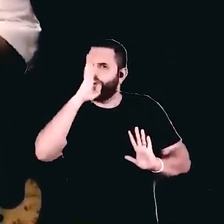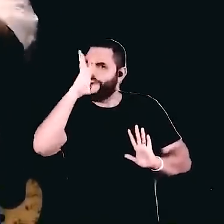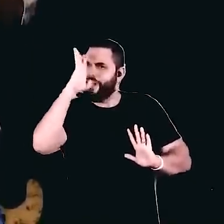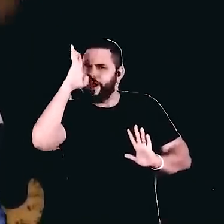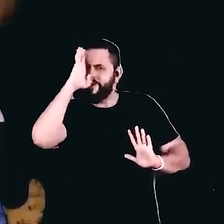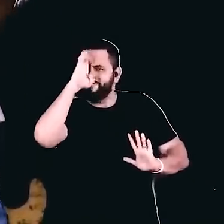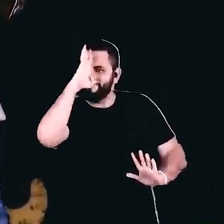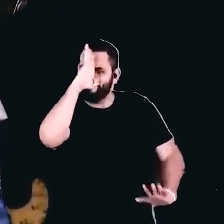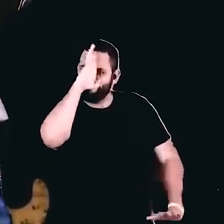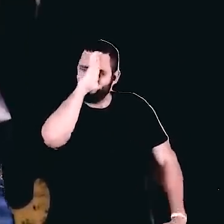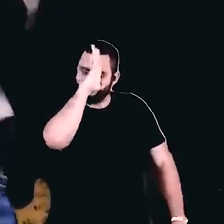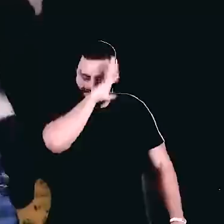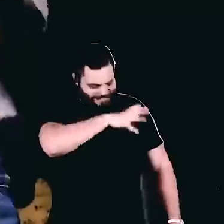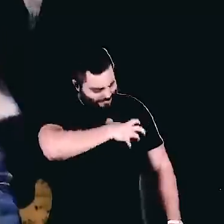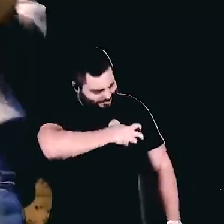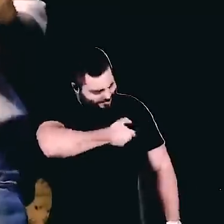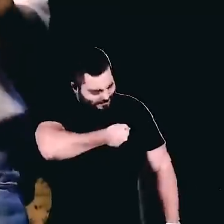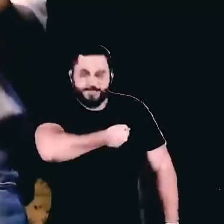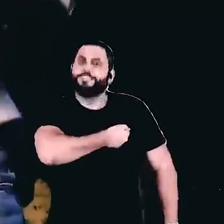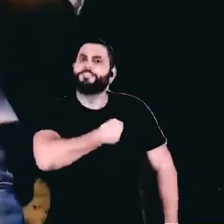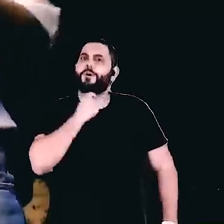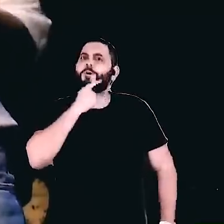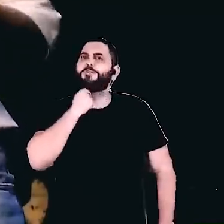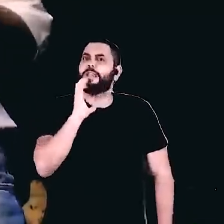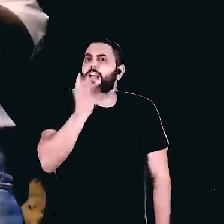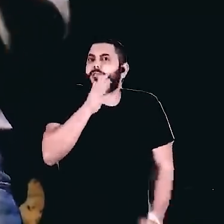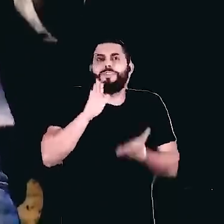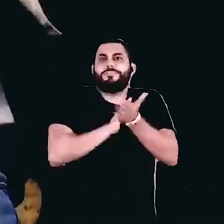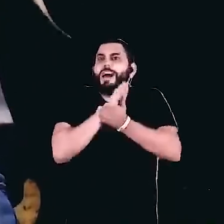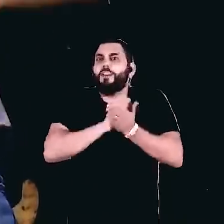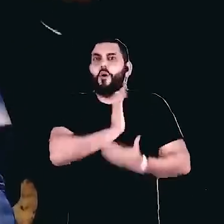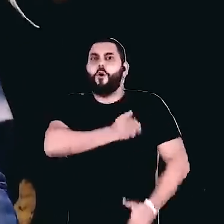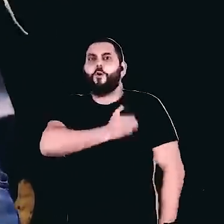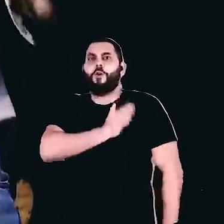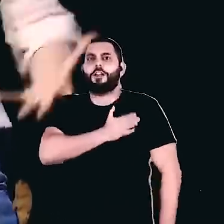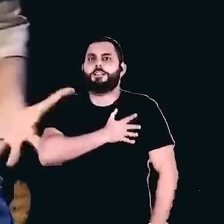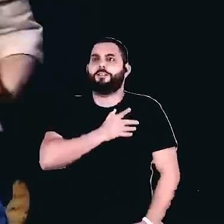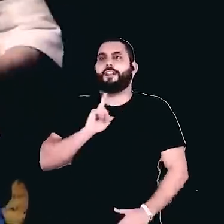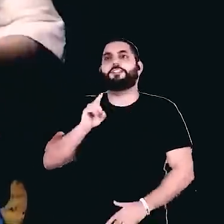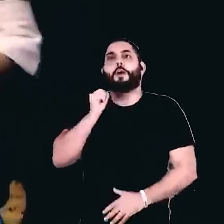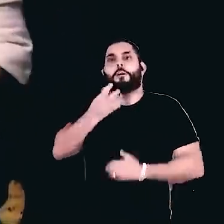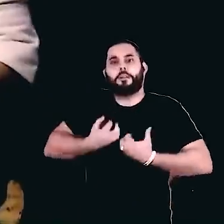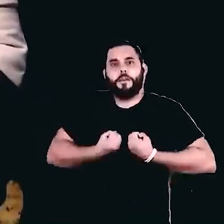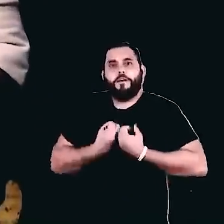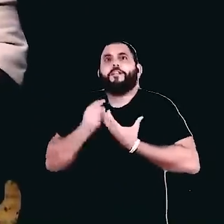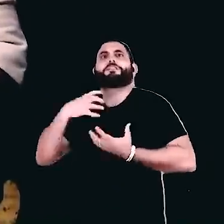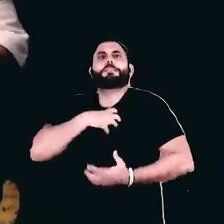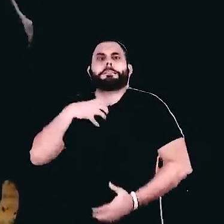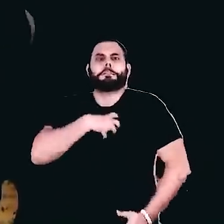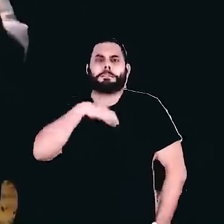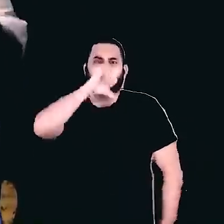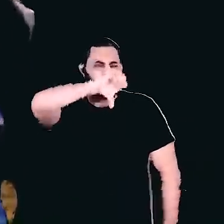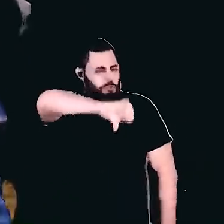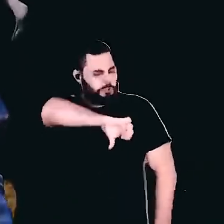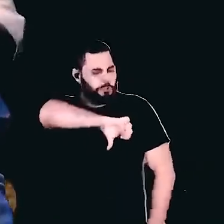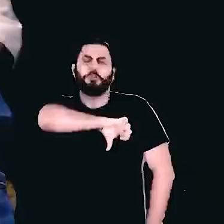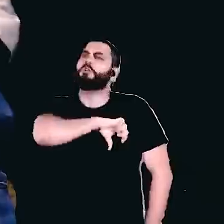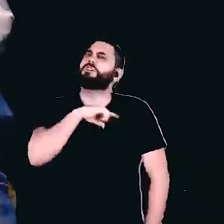processos. É uma pessoa que ela não resolveu tantas coisas dentro do coração dela, que ela bota para fora toda a amargura dela. Ela é